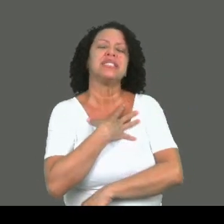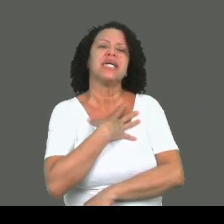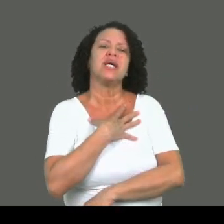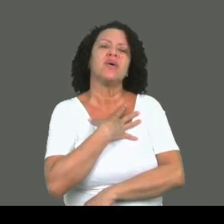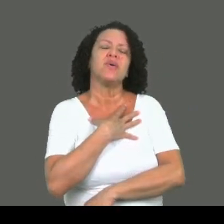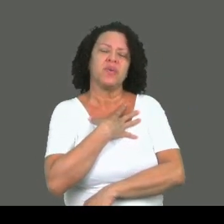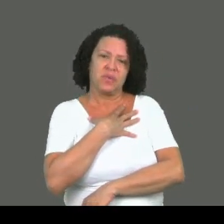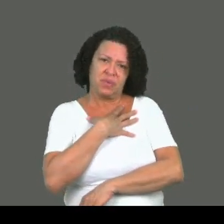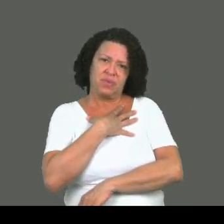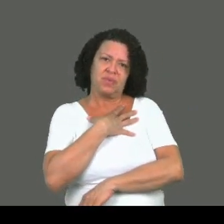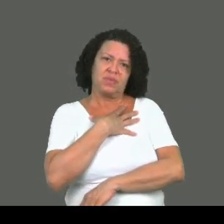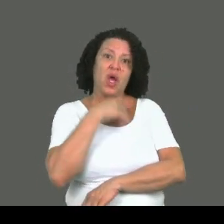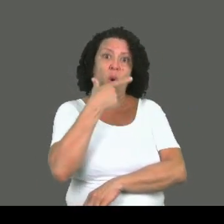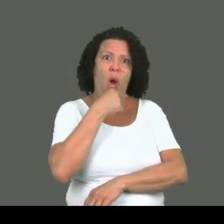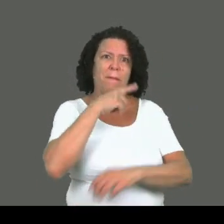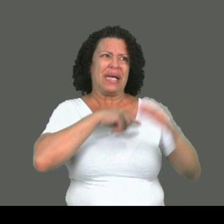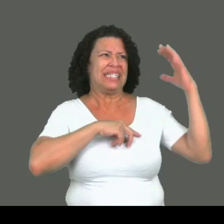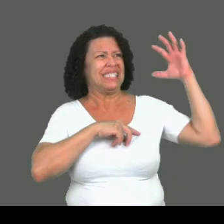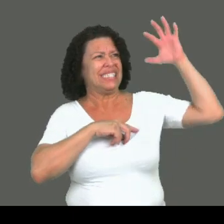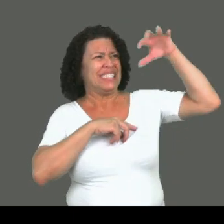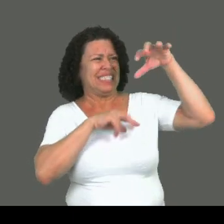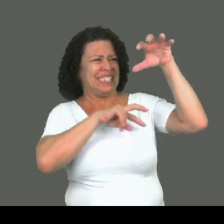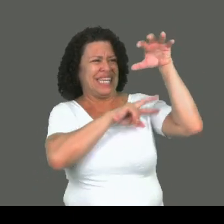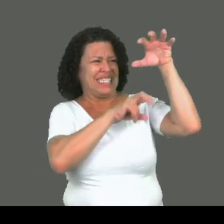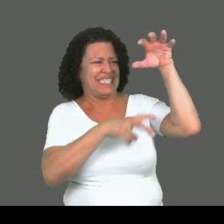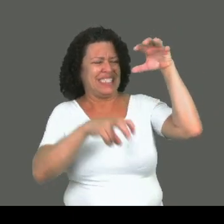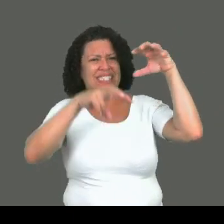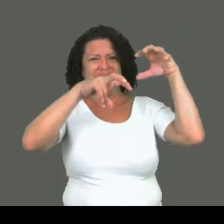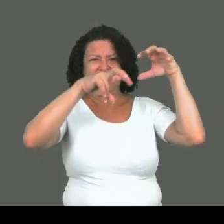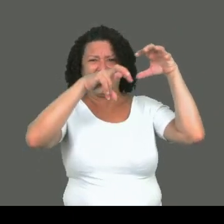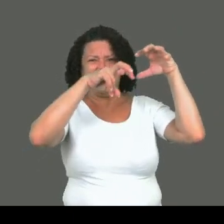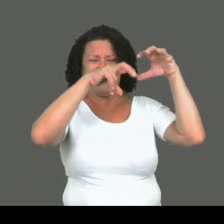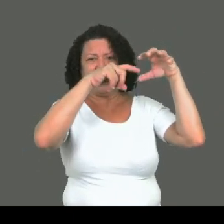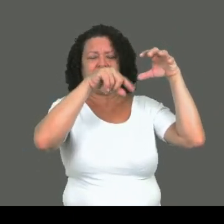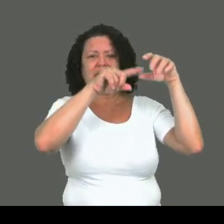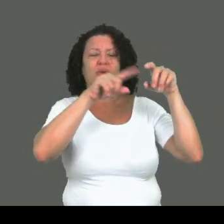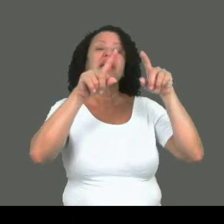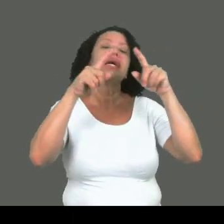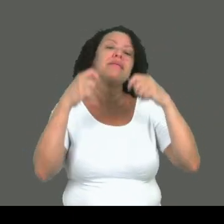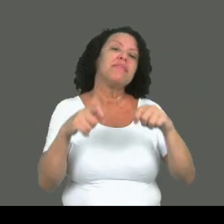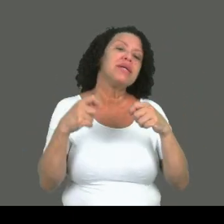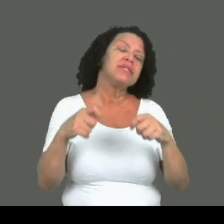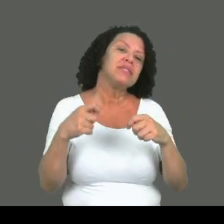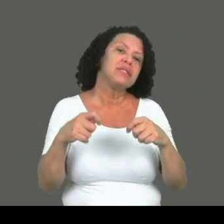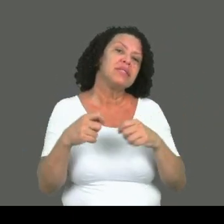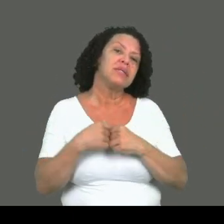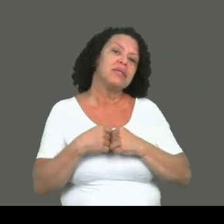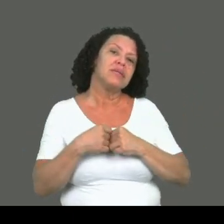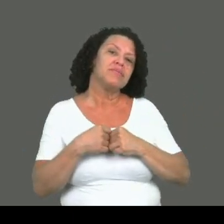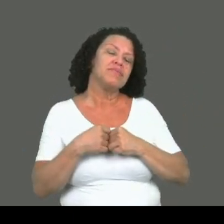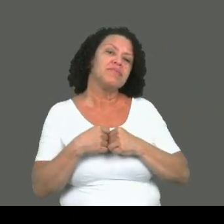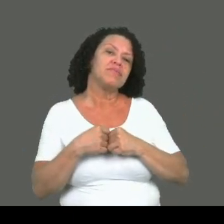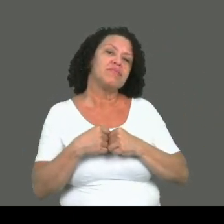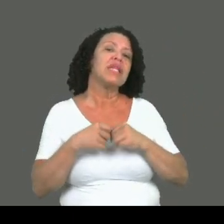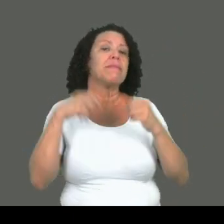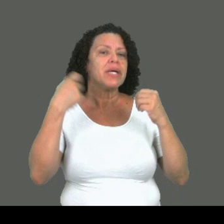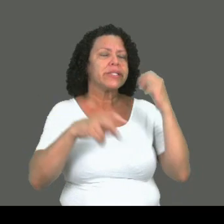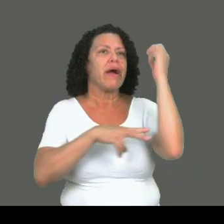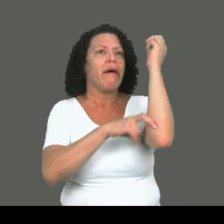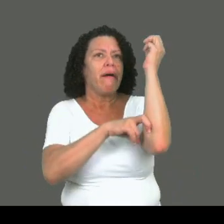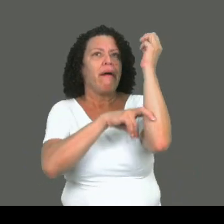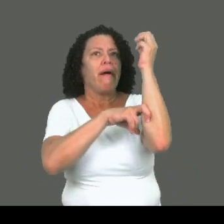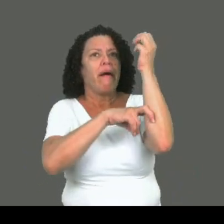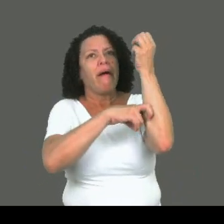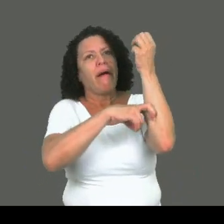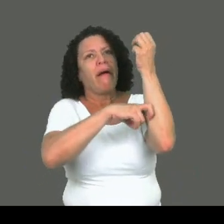seria a trajetória, né? O que ele precisa? Ele precisa escalar a